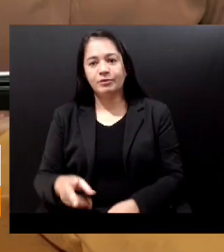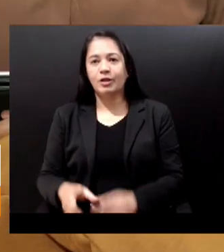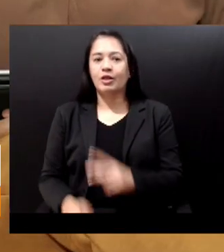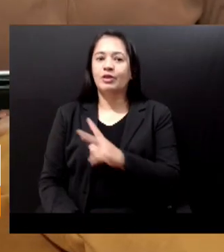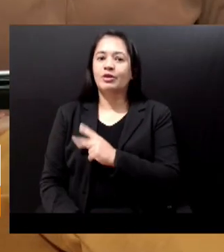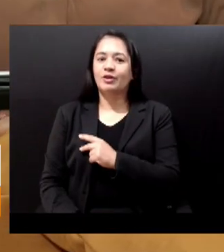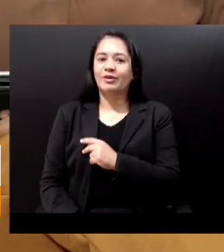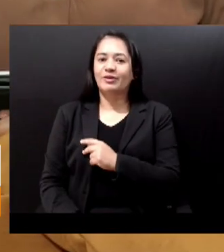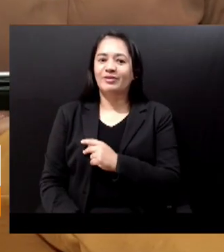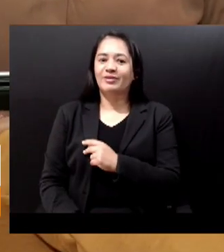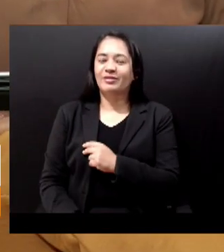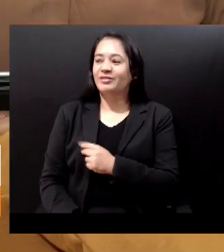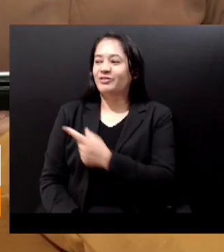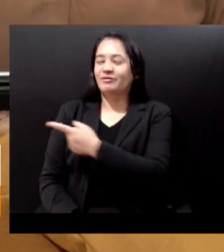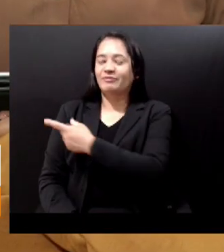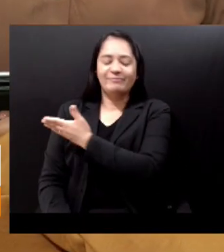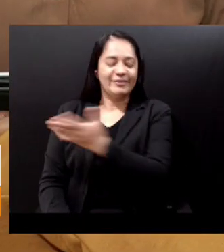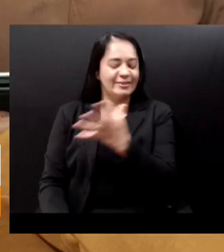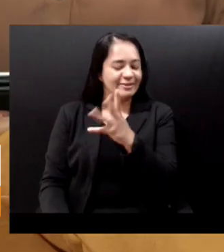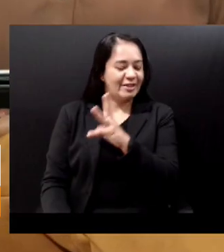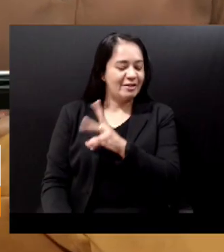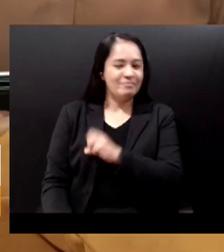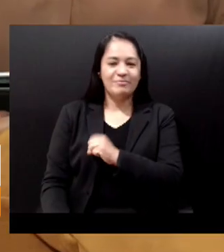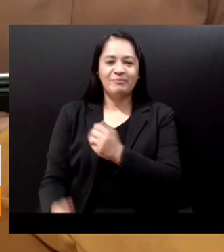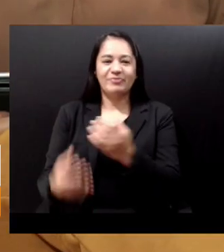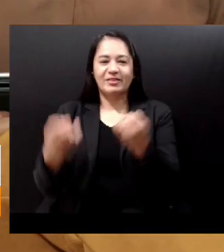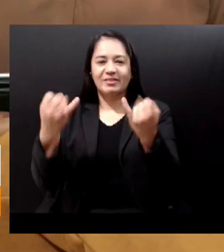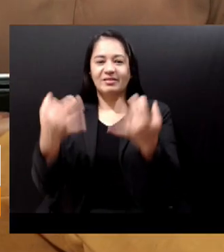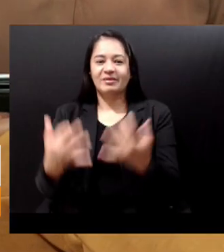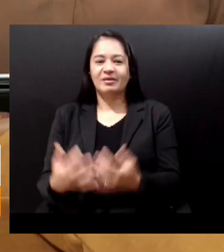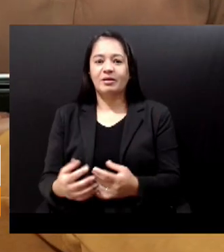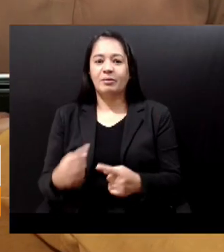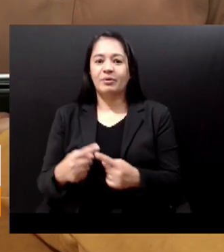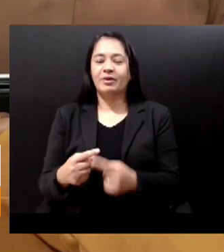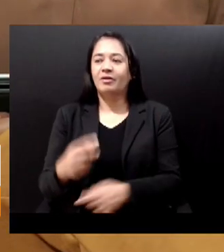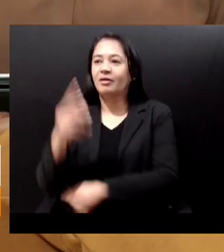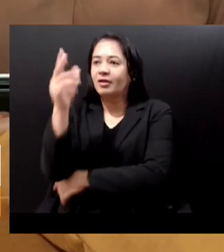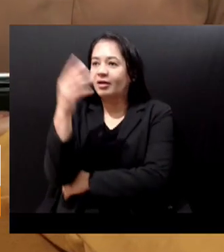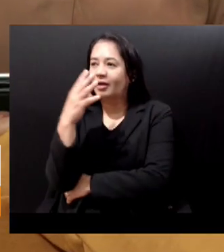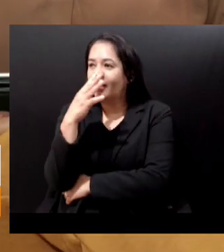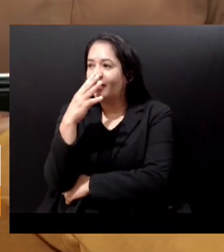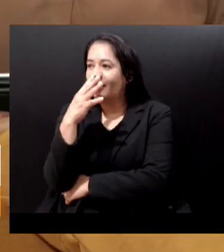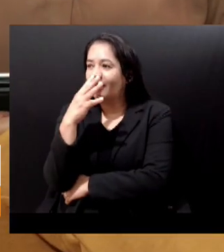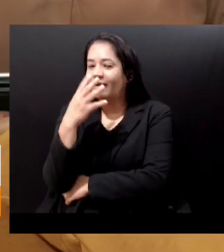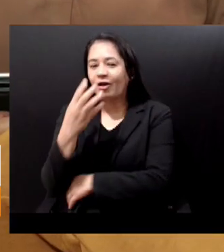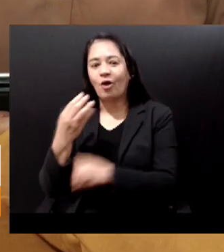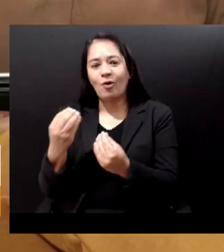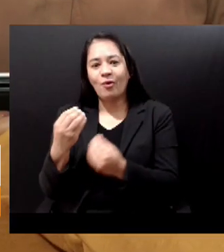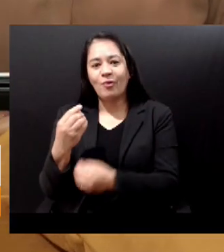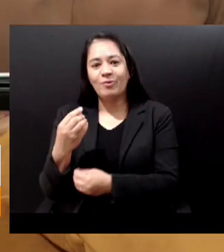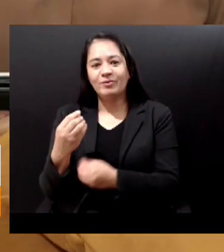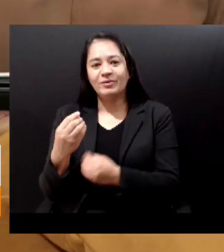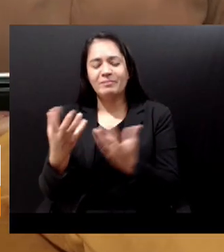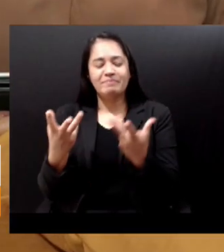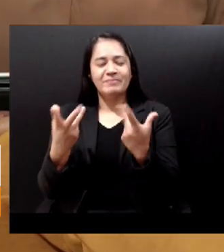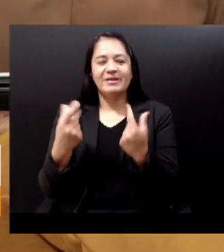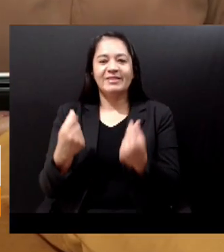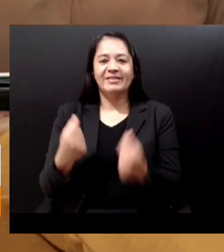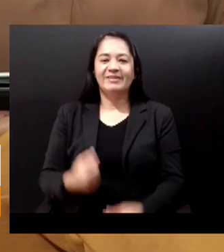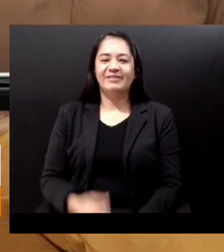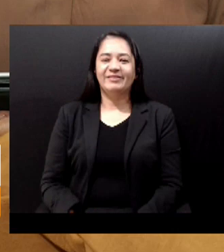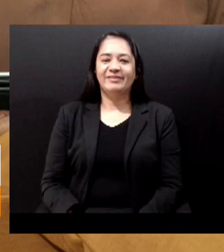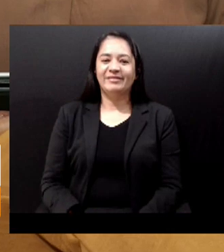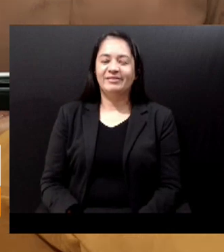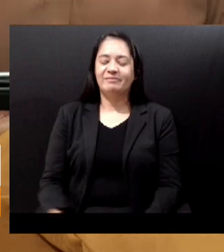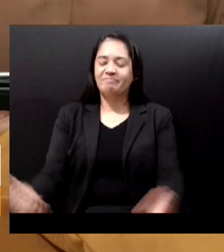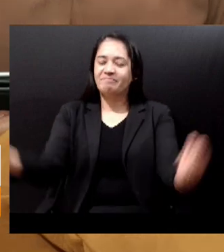show aqui. Eu adoro ver vocês falarem, sabe? Eu fico olhando assim, falo, gente, o que que é isso? Que coisa maravilhosa, né? Parabéns pela